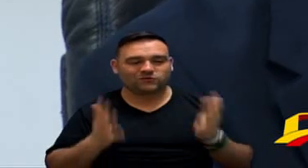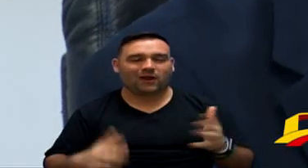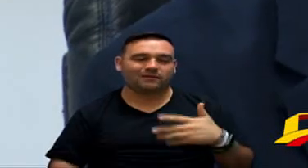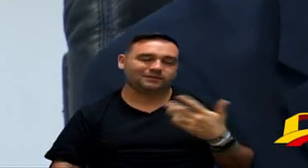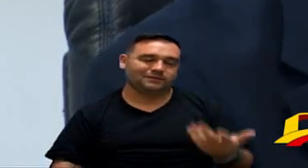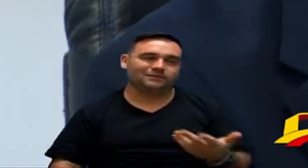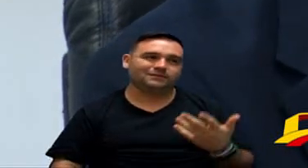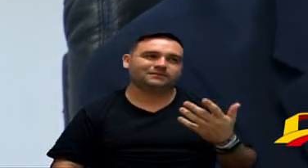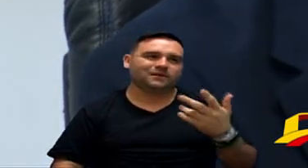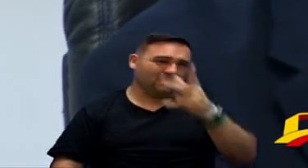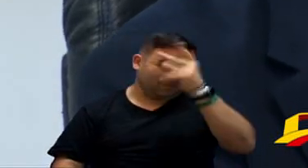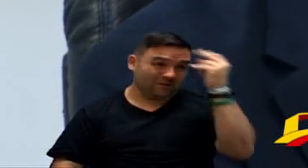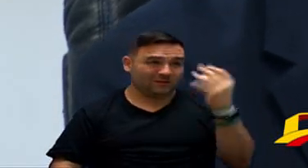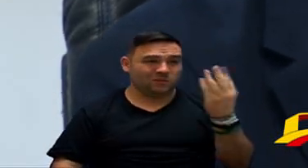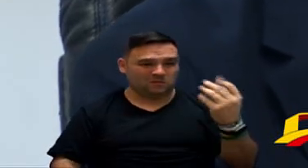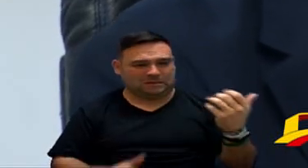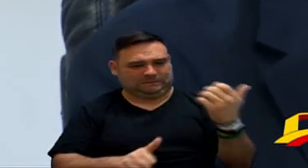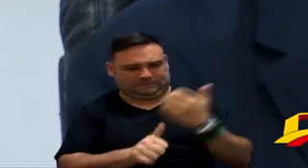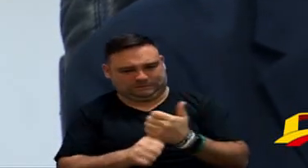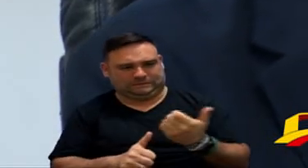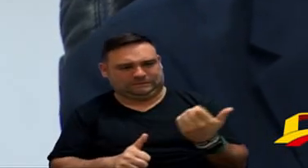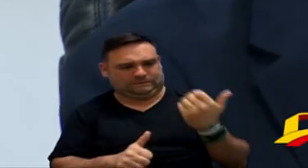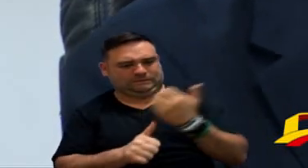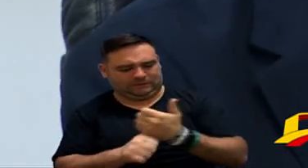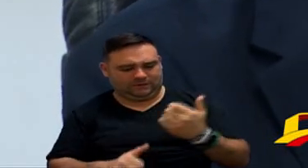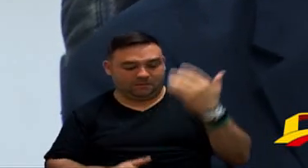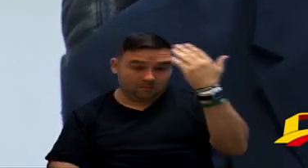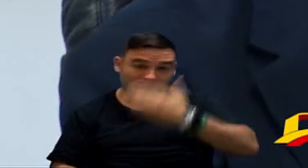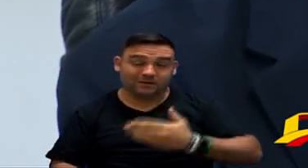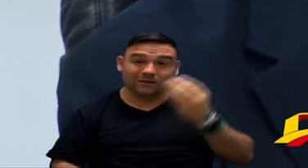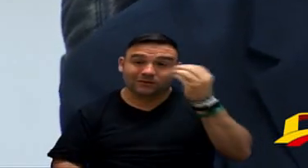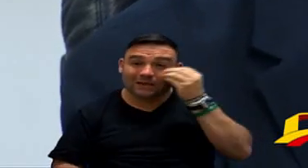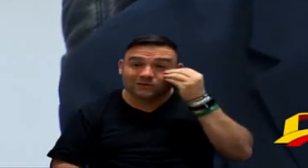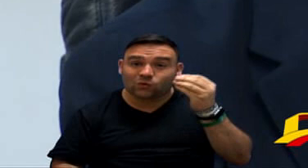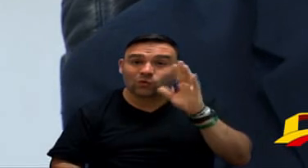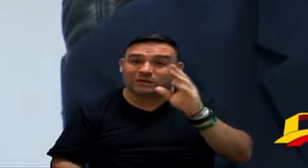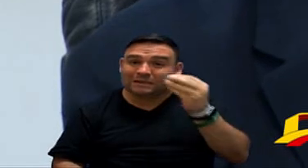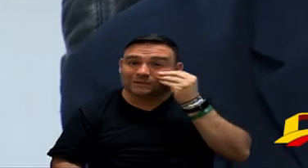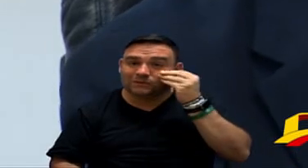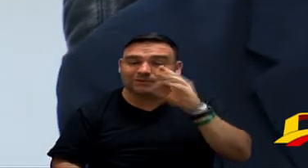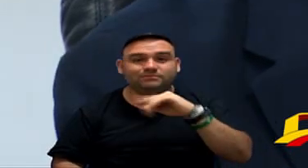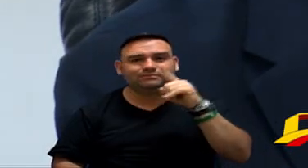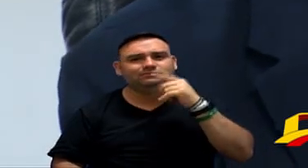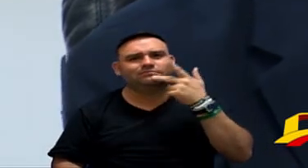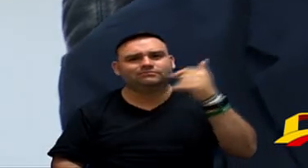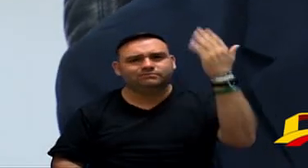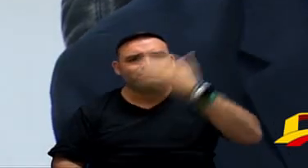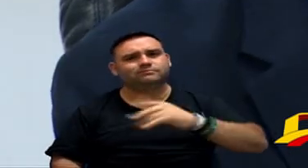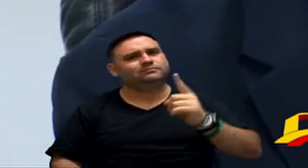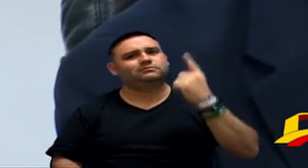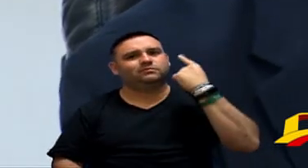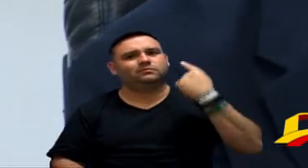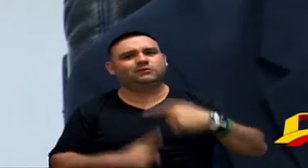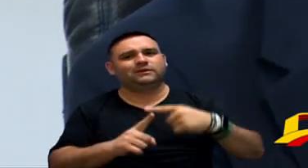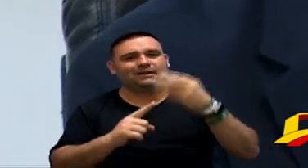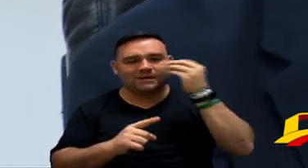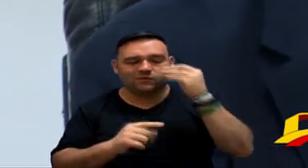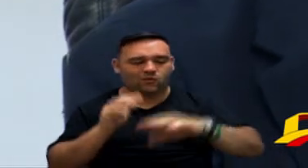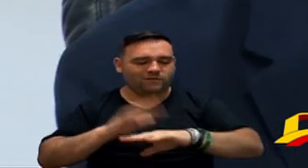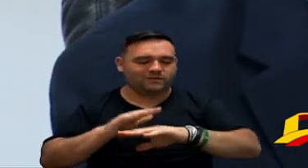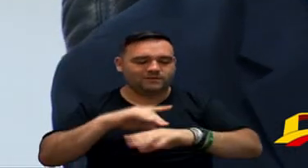passou tantos perfeitos aí que que prometeram que tentaram fazer não vou falar prometer porque tentaram fazer